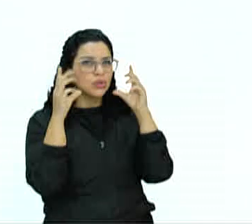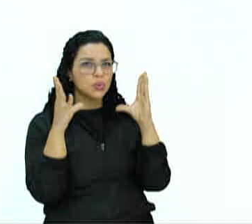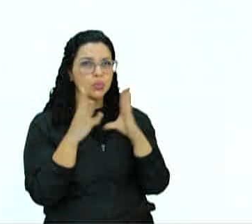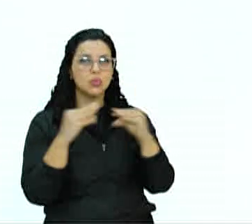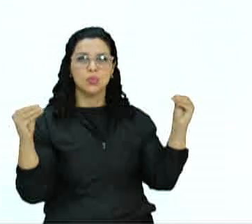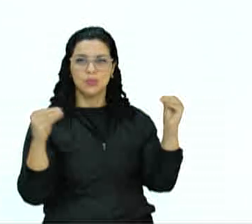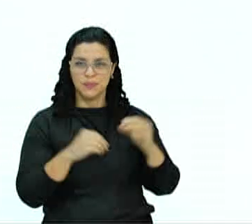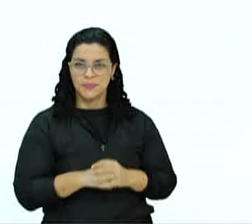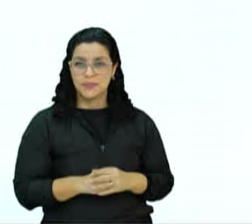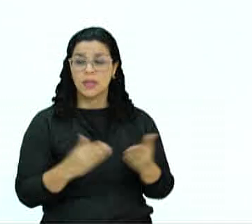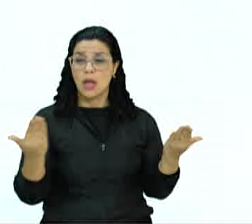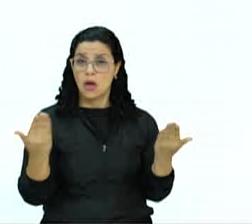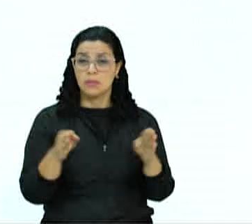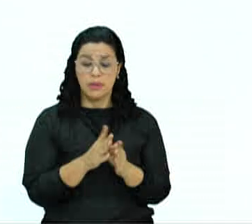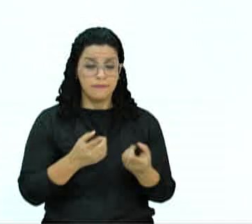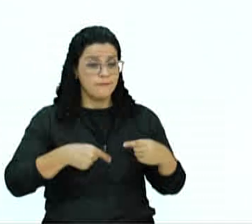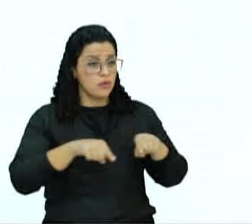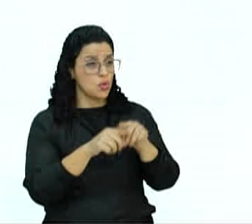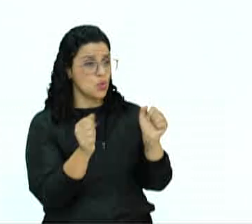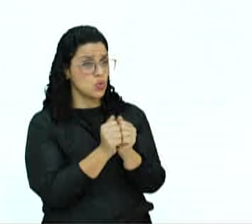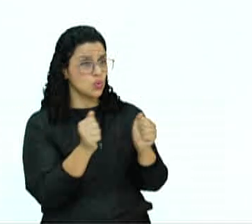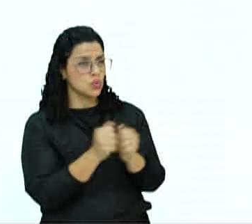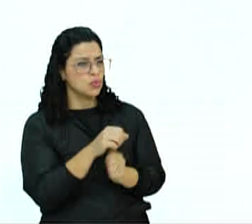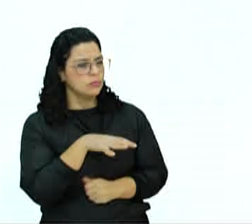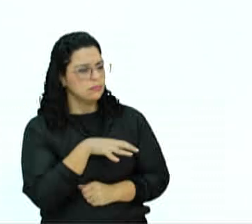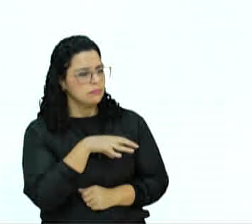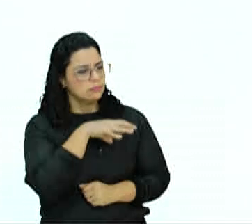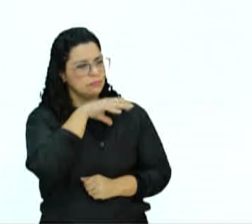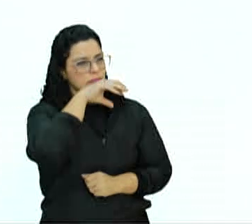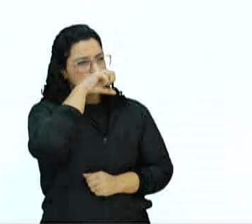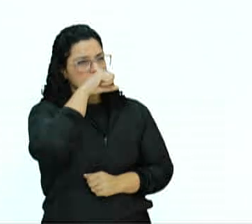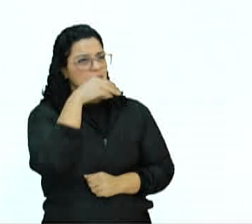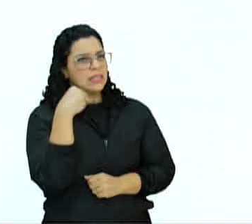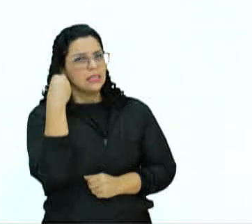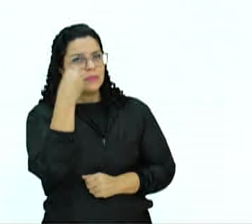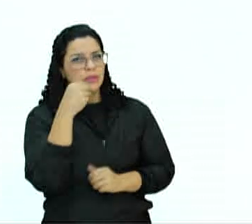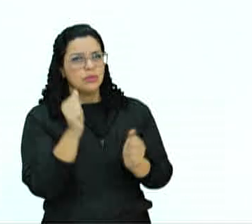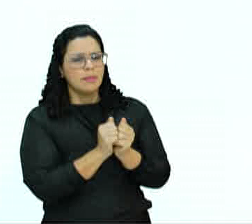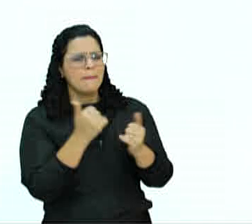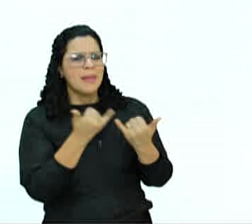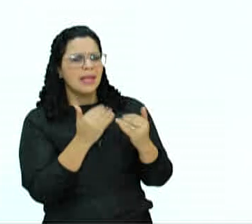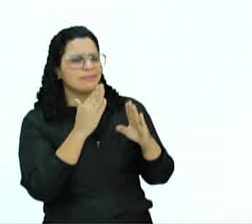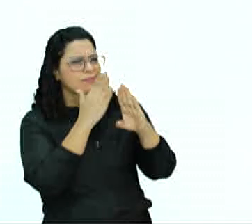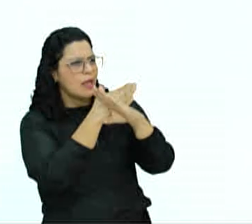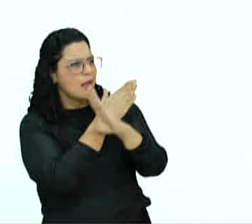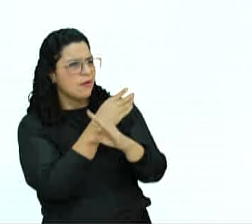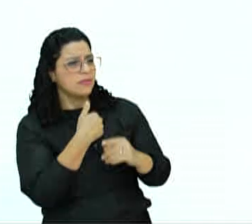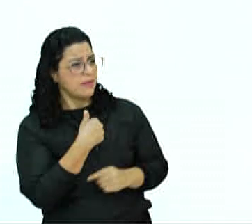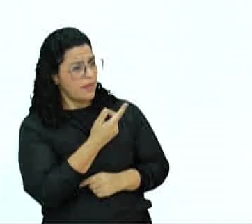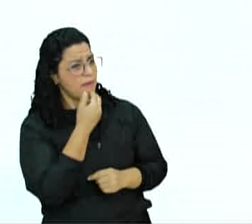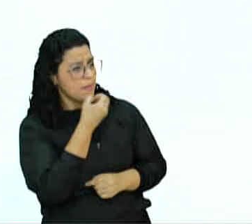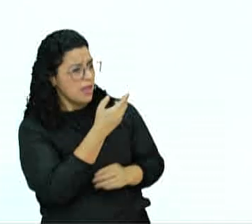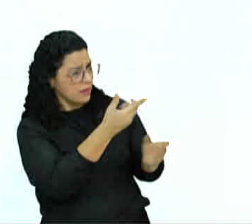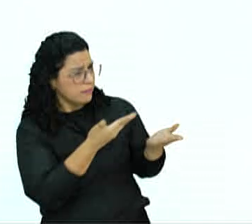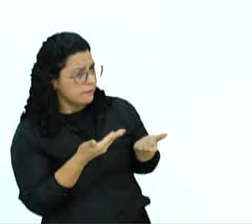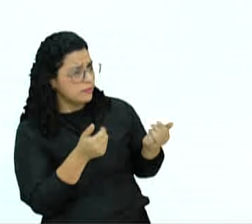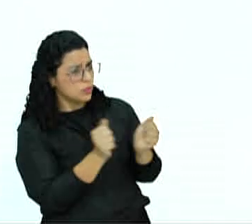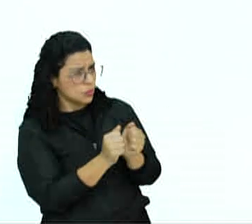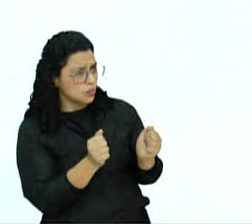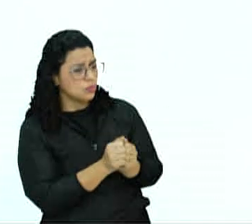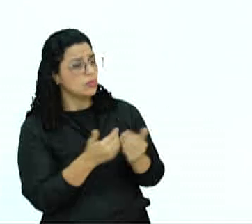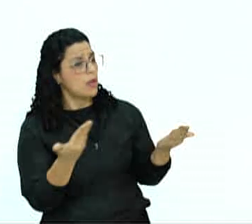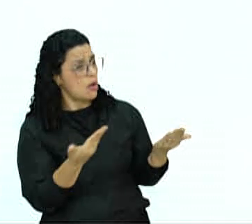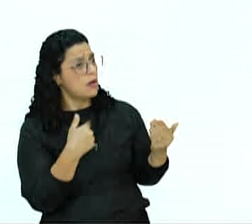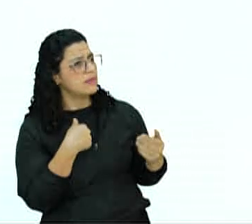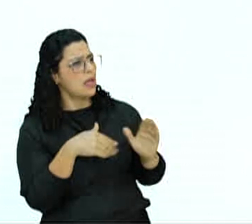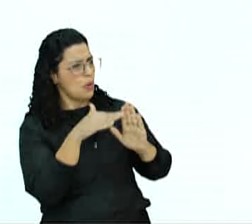deixar vestígio. Voltou-lhe novamente o ar, inexperiente e meio desatento. Você fez bem em vir. Quer dizer